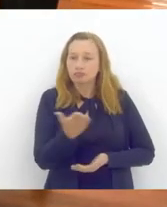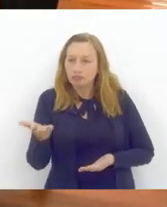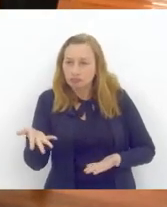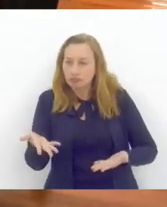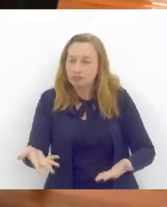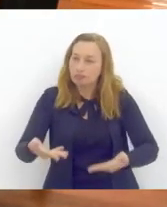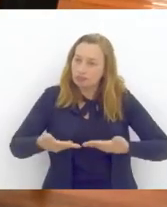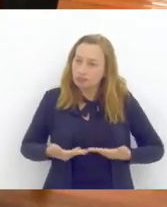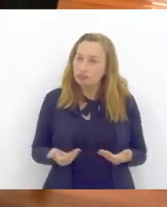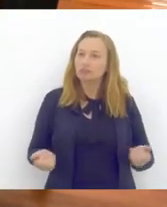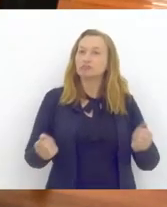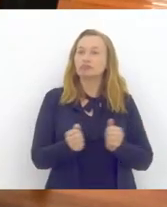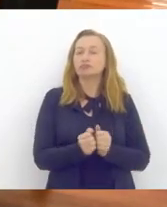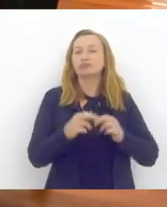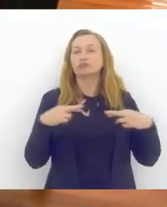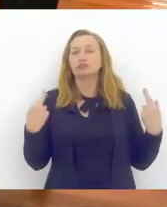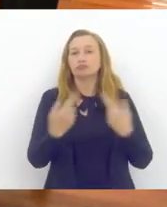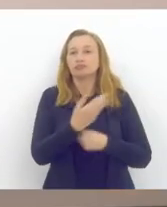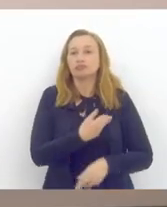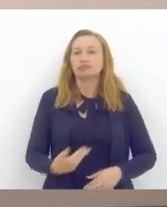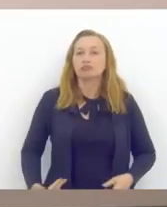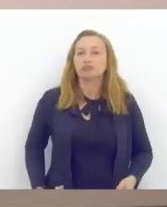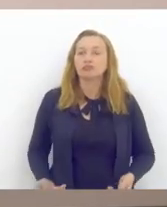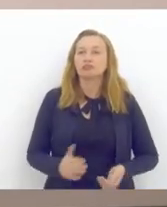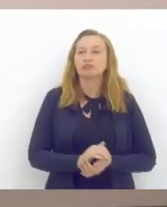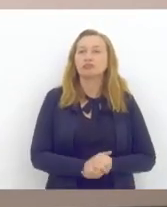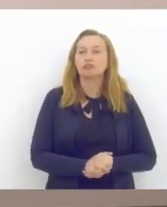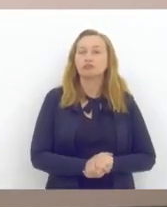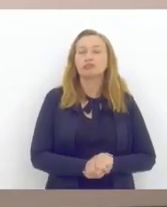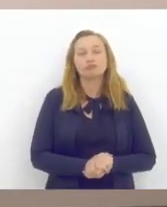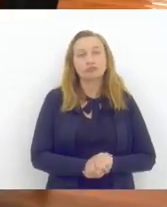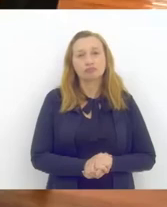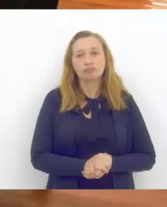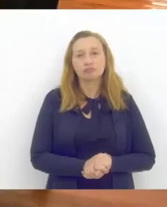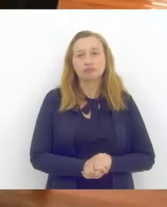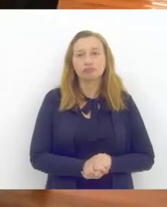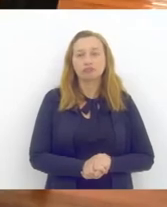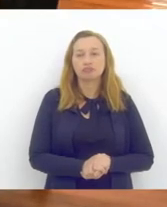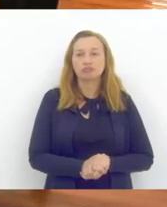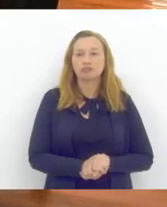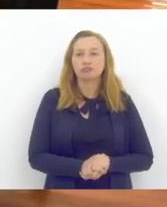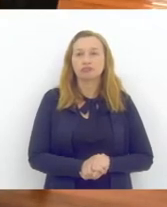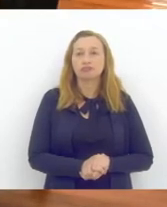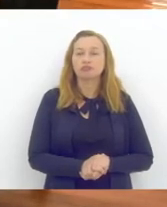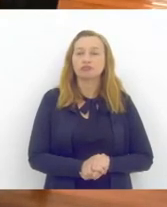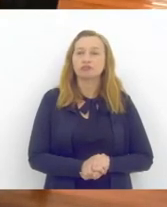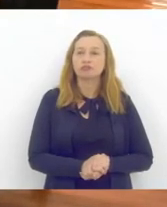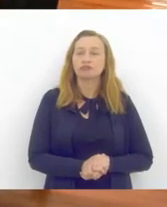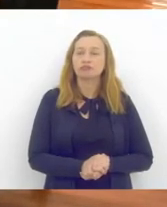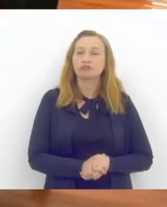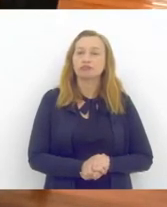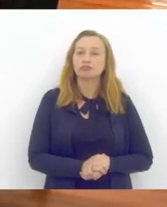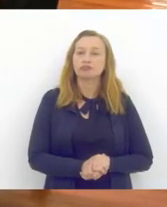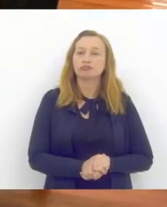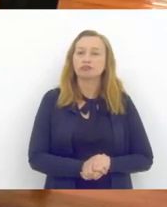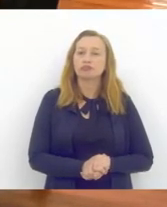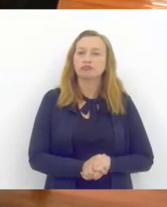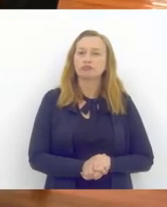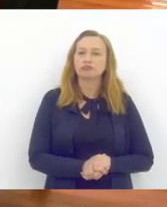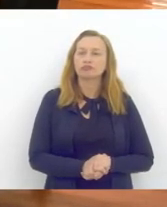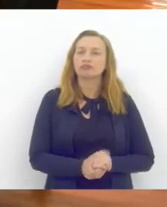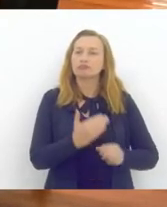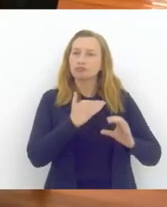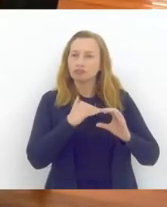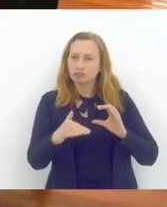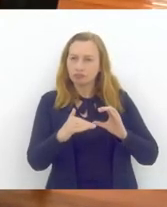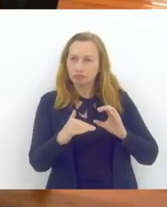convidados a participar da audiência pública, os senhores têm, e as senhoras, o endereço do